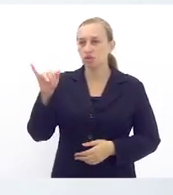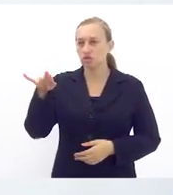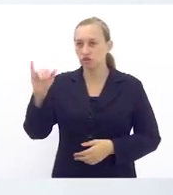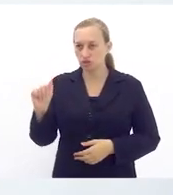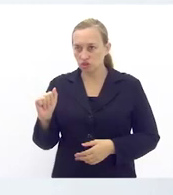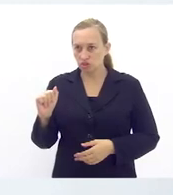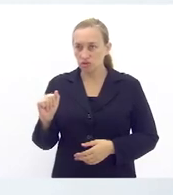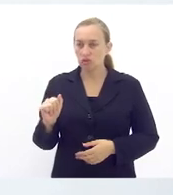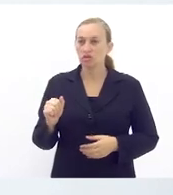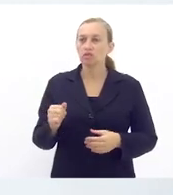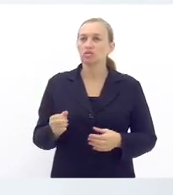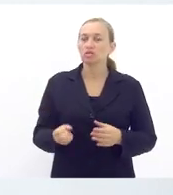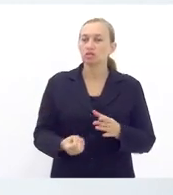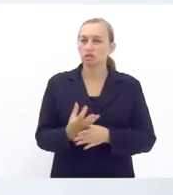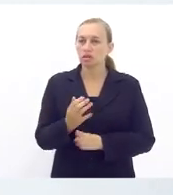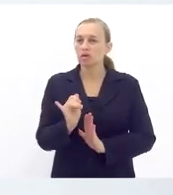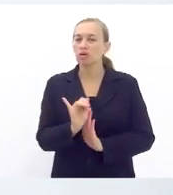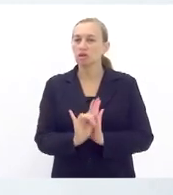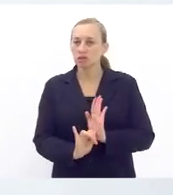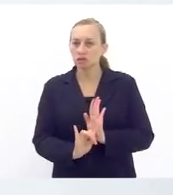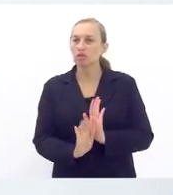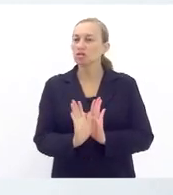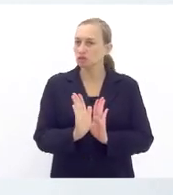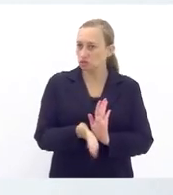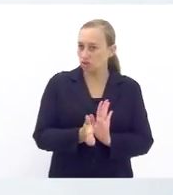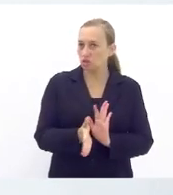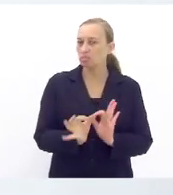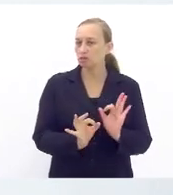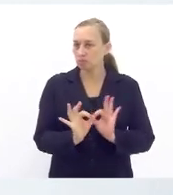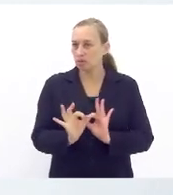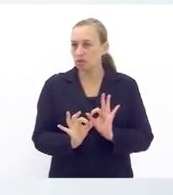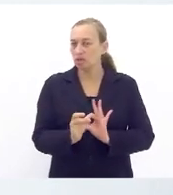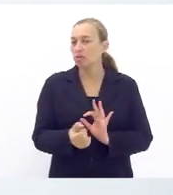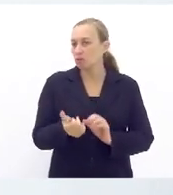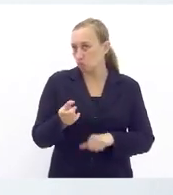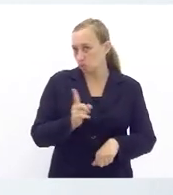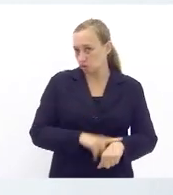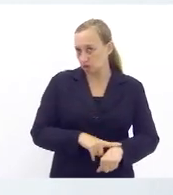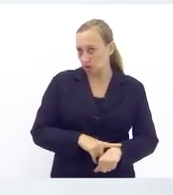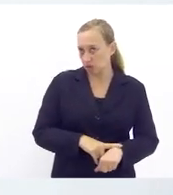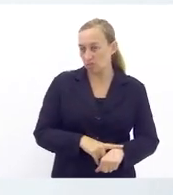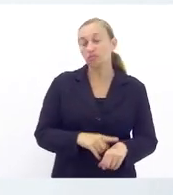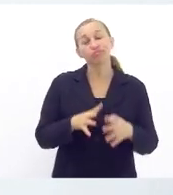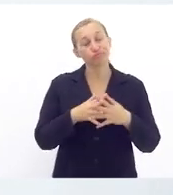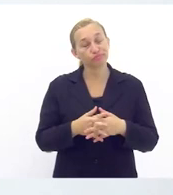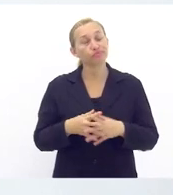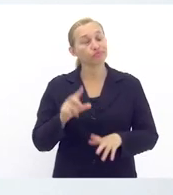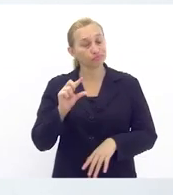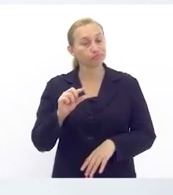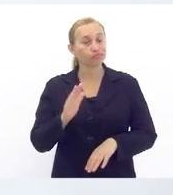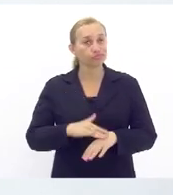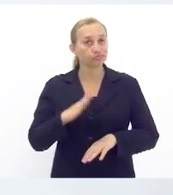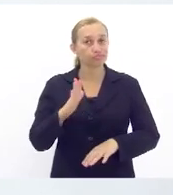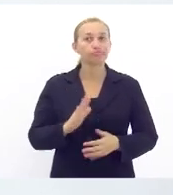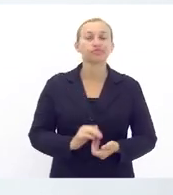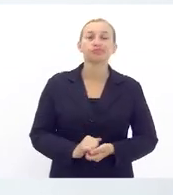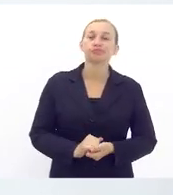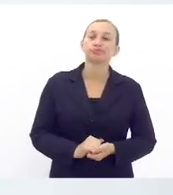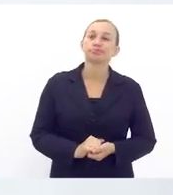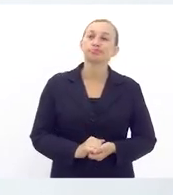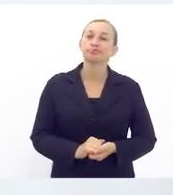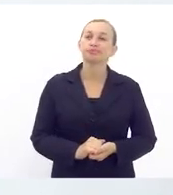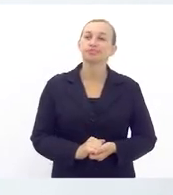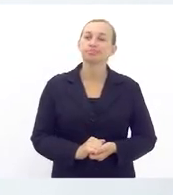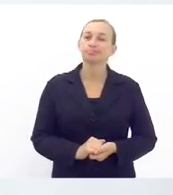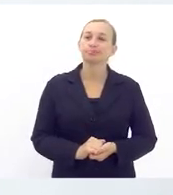ficou de gerar um relatório e geramos a pouco tempo ele se mostrou um pouco mais complexo do que inicialmente se